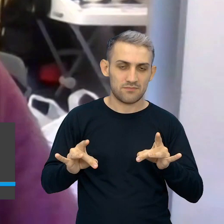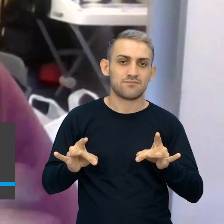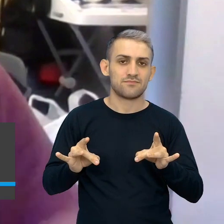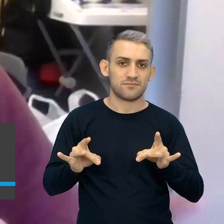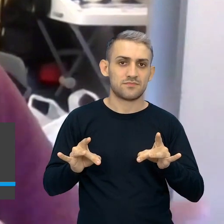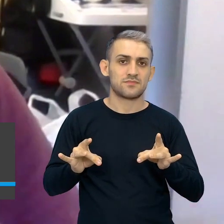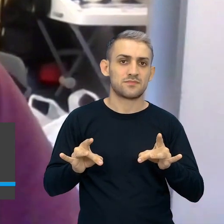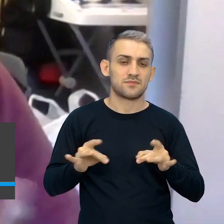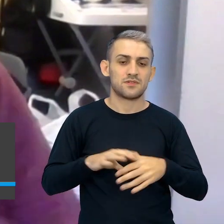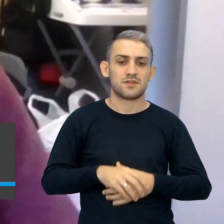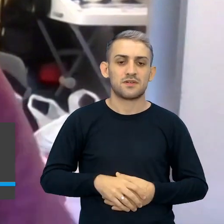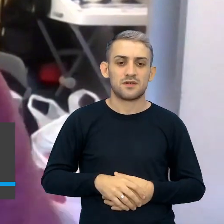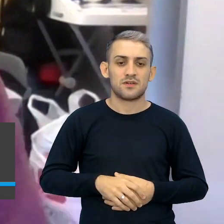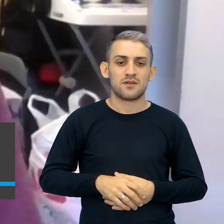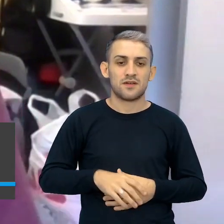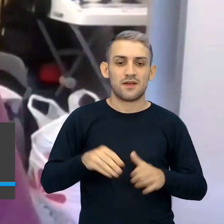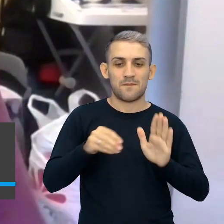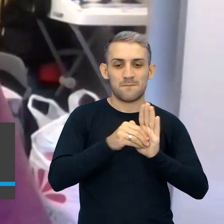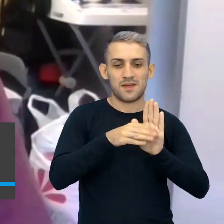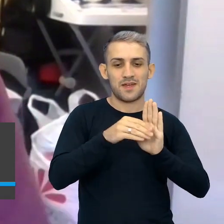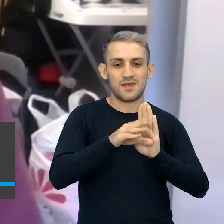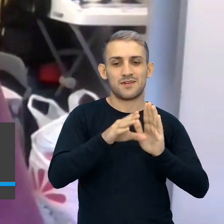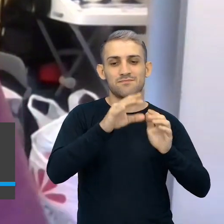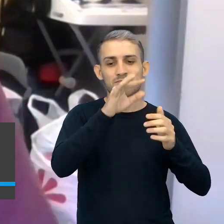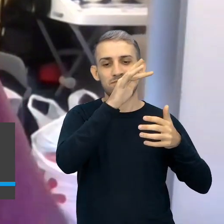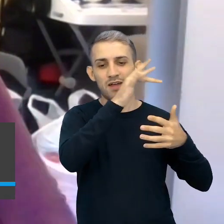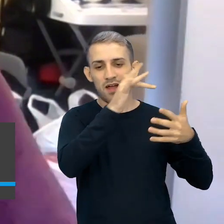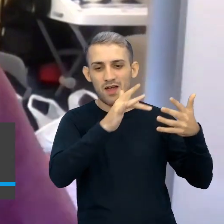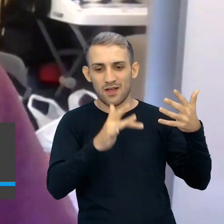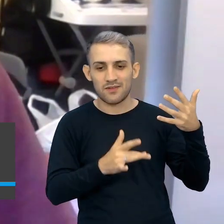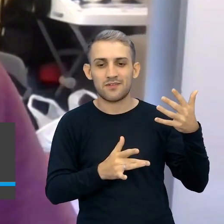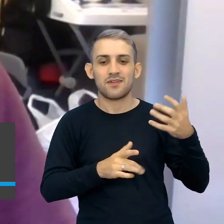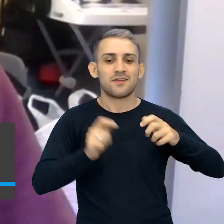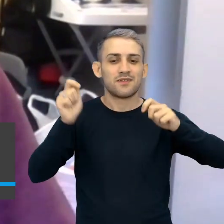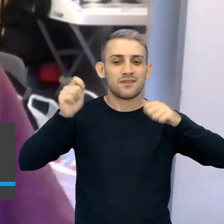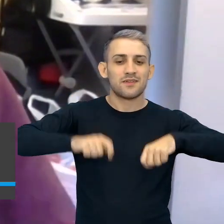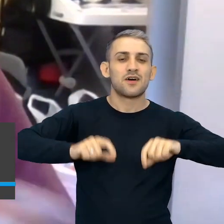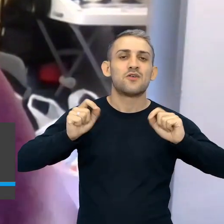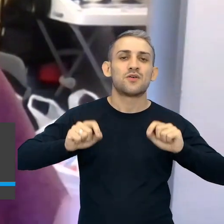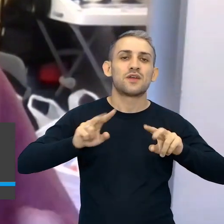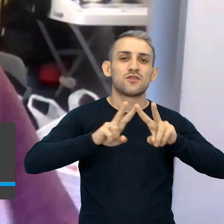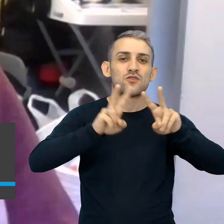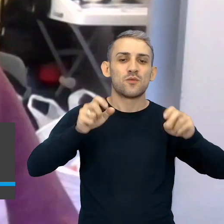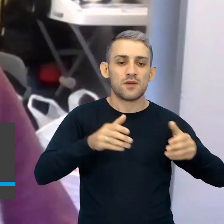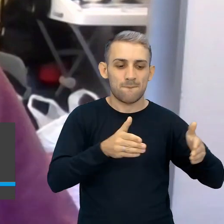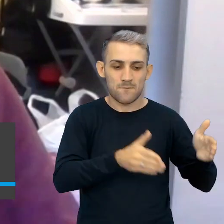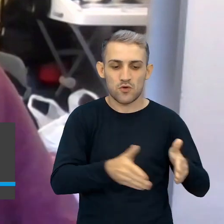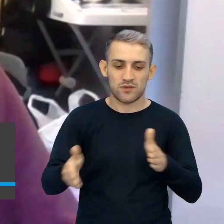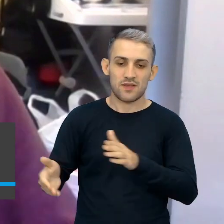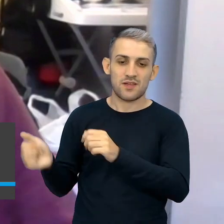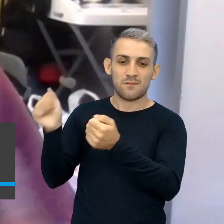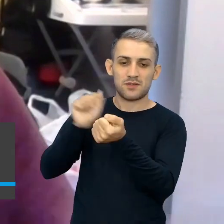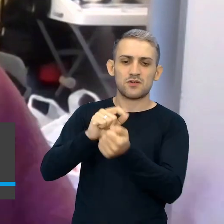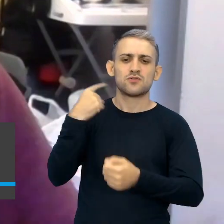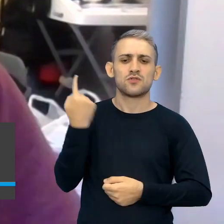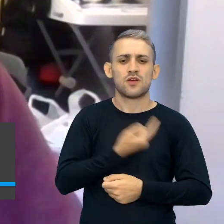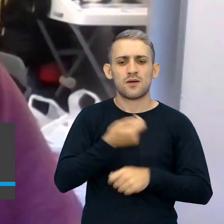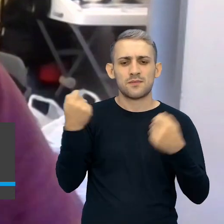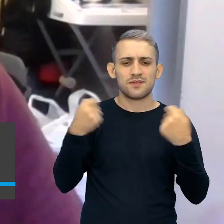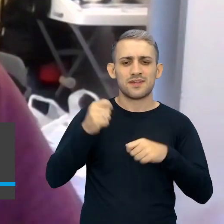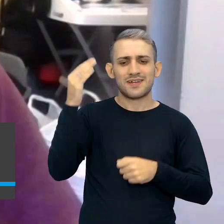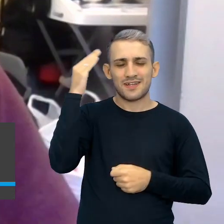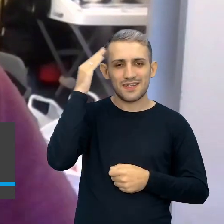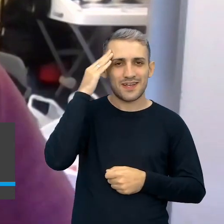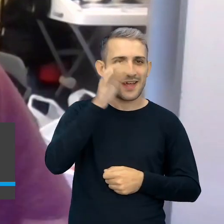Então, cada mídia vai ter suas forças, as suas vantagens, as suas desvantagens. Nesse processo de adaptação, a gente precisa entender um pouco de cada